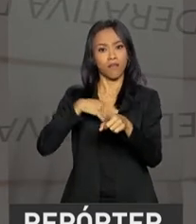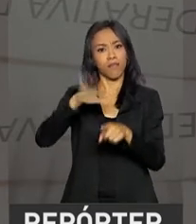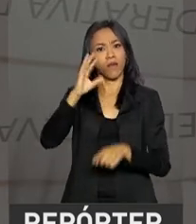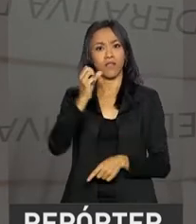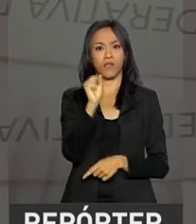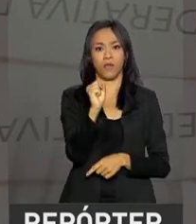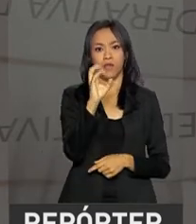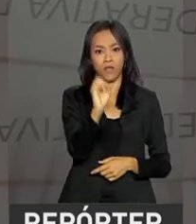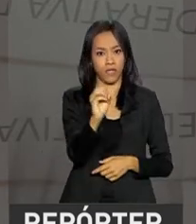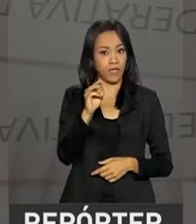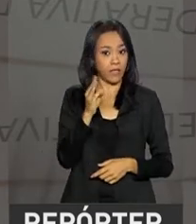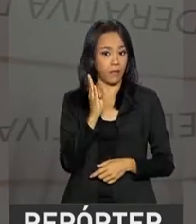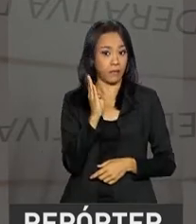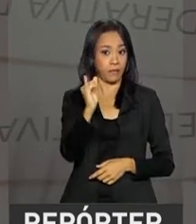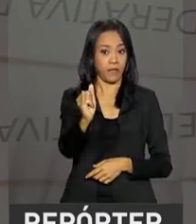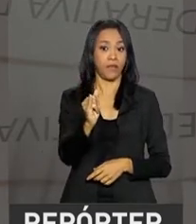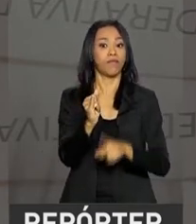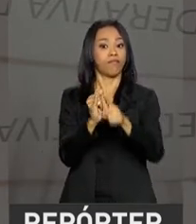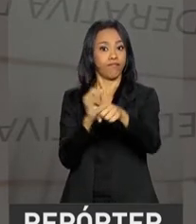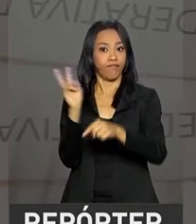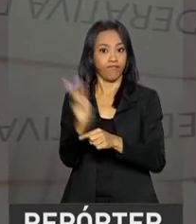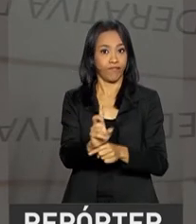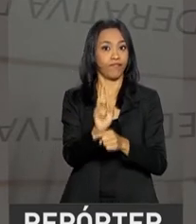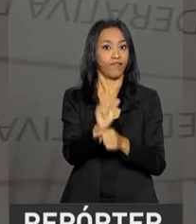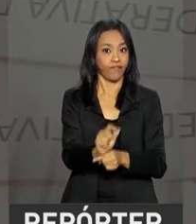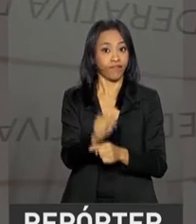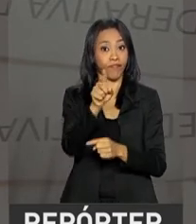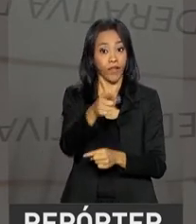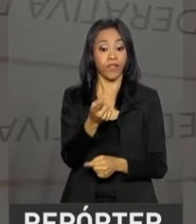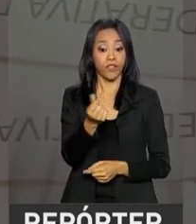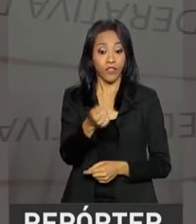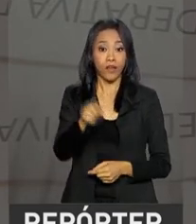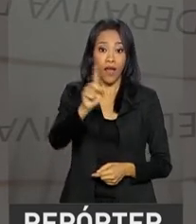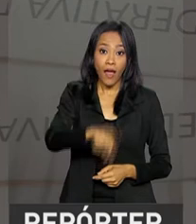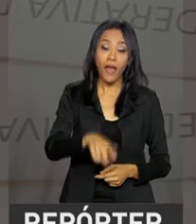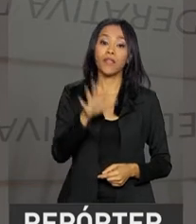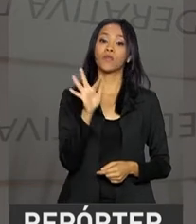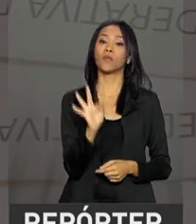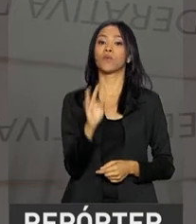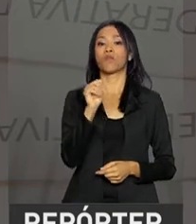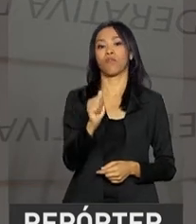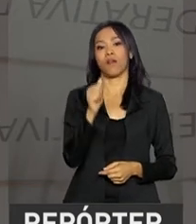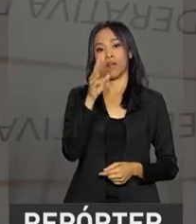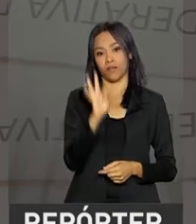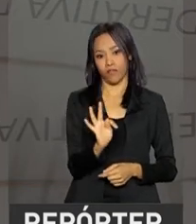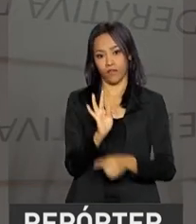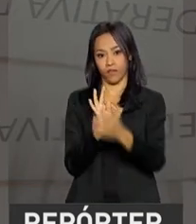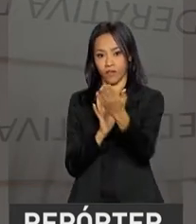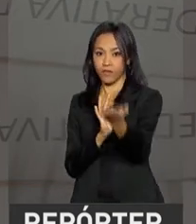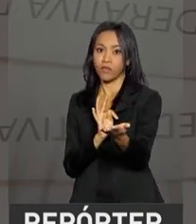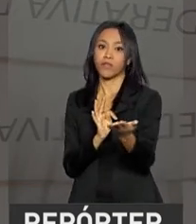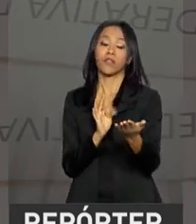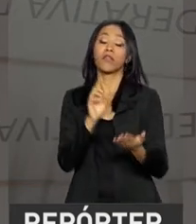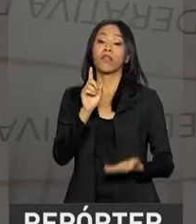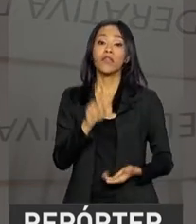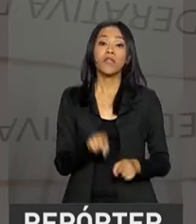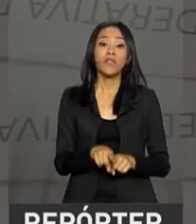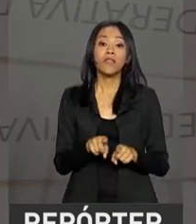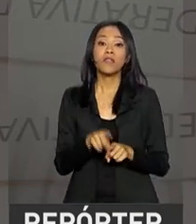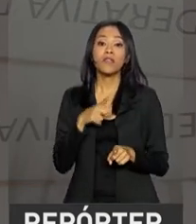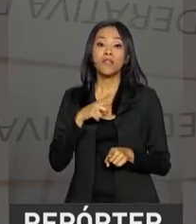de 80 bilhões de reais em crédito esses recursos são provenientes do fat fundo de amparo ao trabalhador e